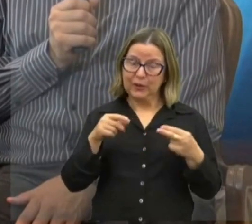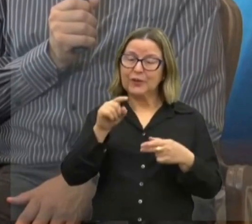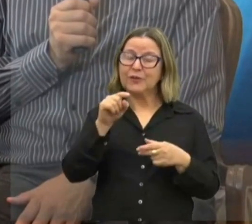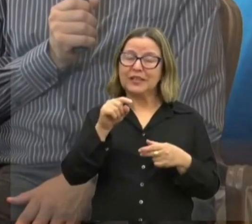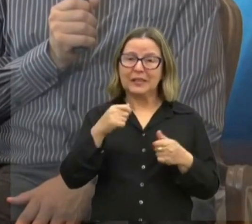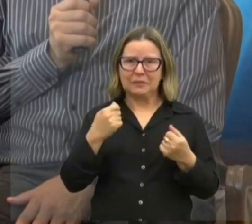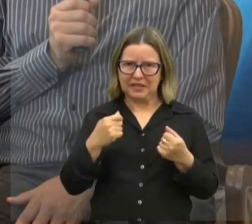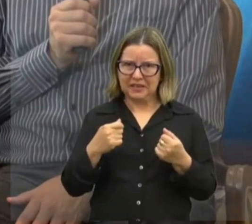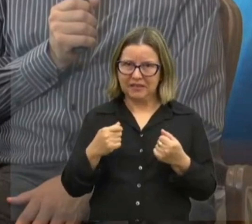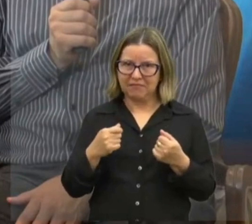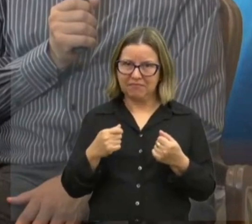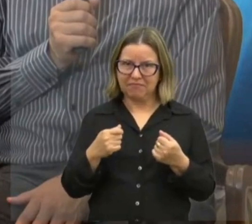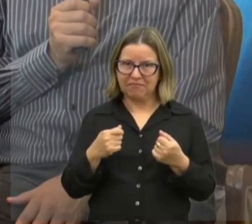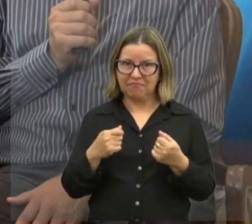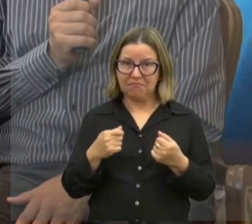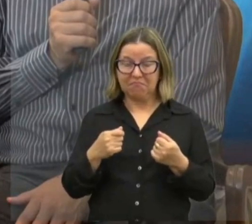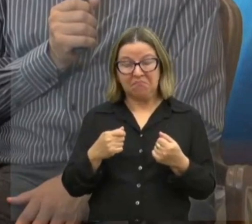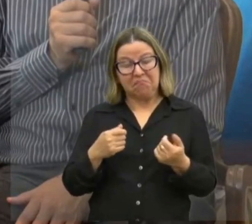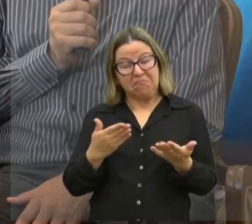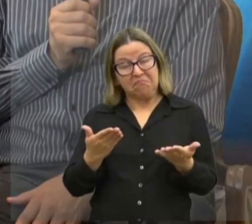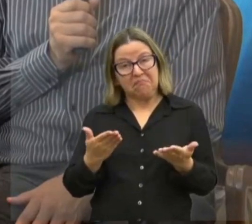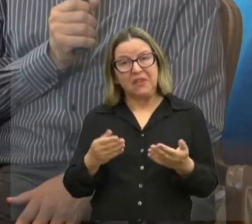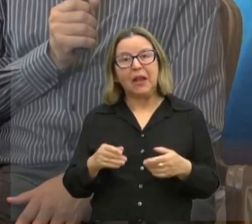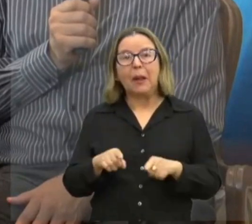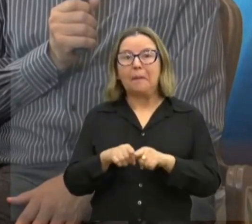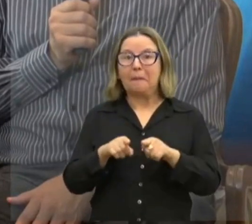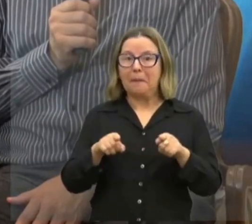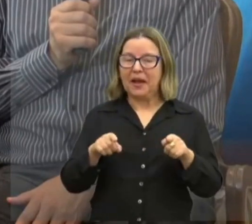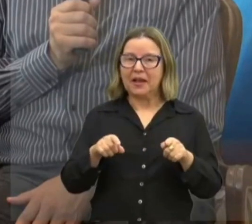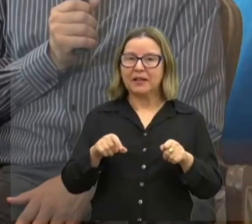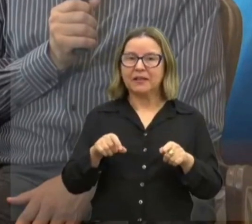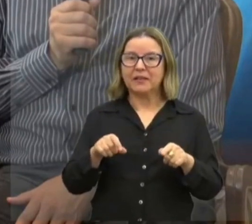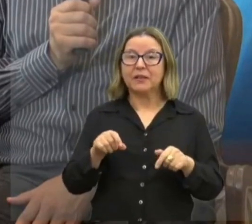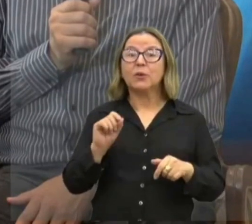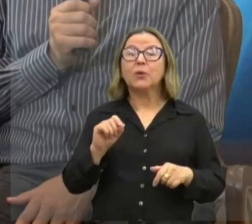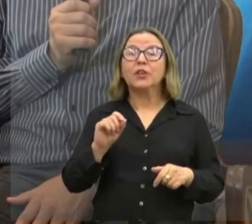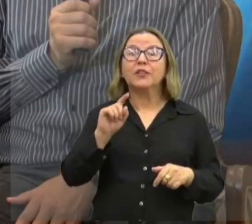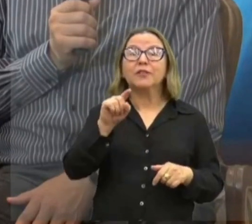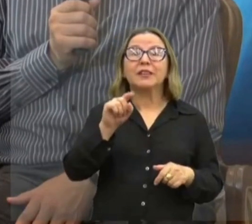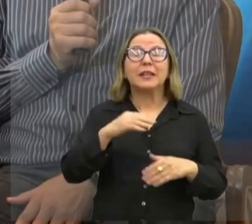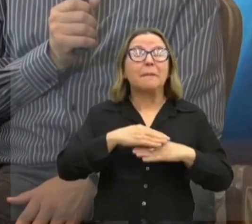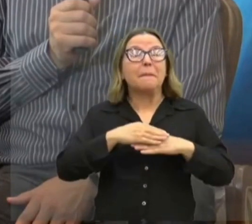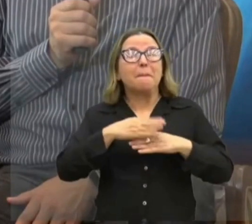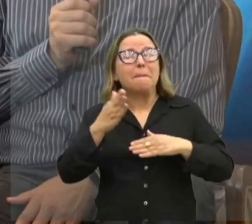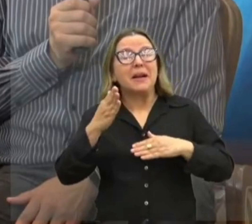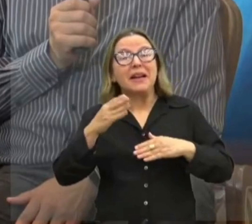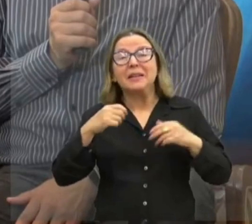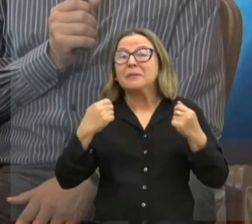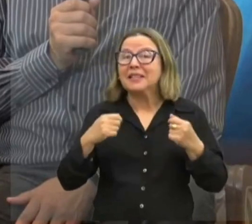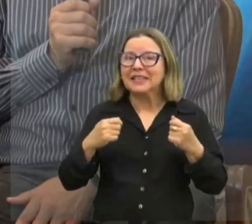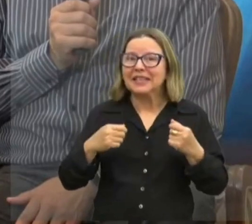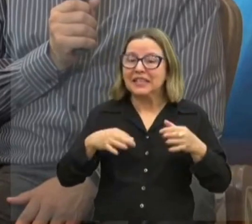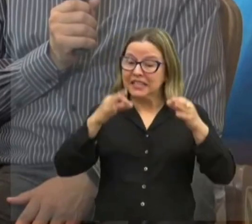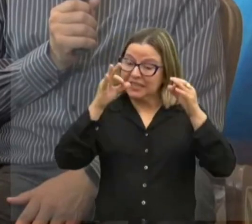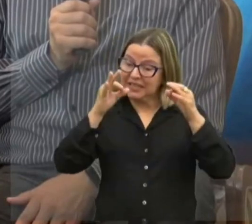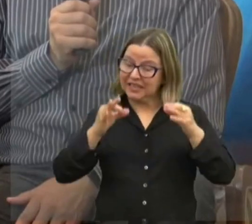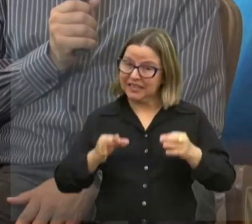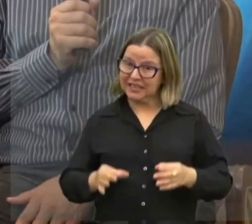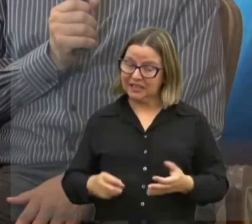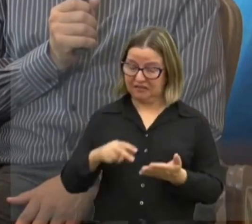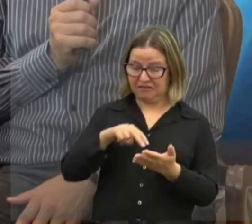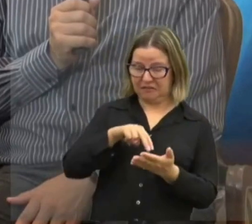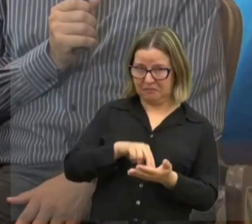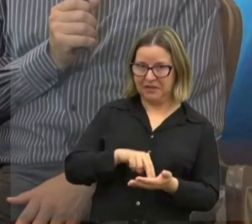Podem ser. Mas o que você mais precisa é da certeza e da